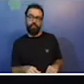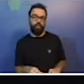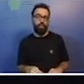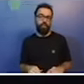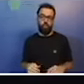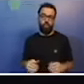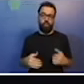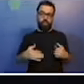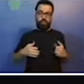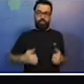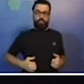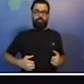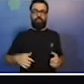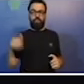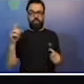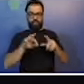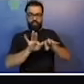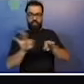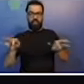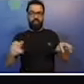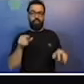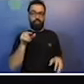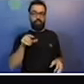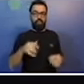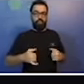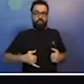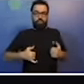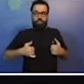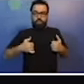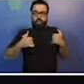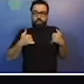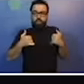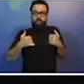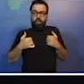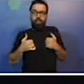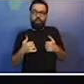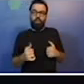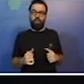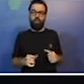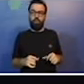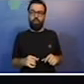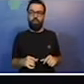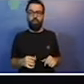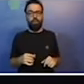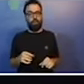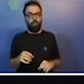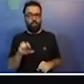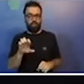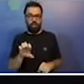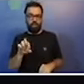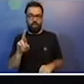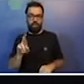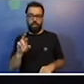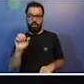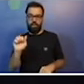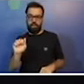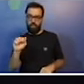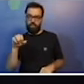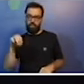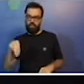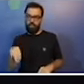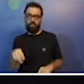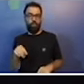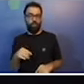orgulho, os filhos bem-sucedidos. Então, os filhos bem-sucedidos, plural. Esse eram tem que